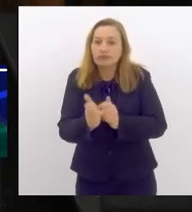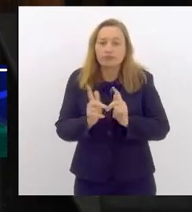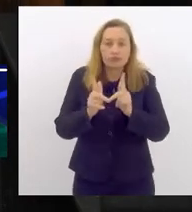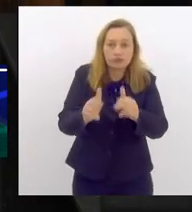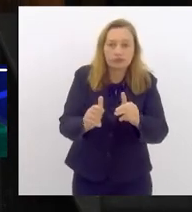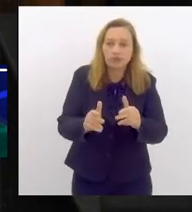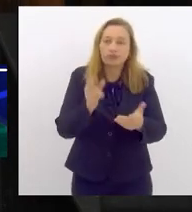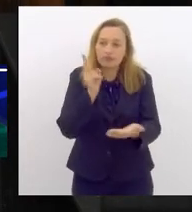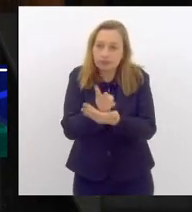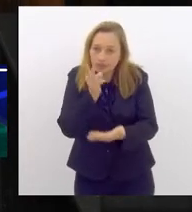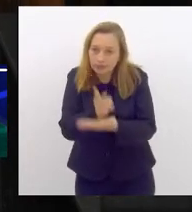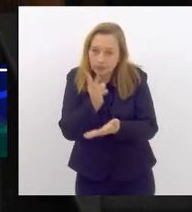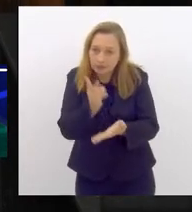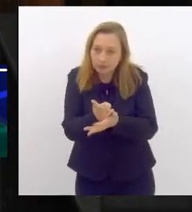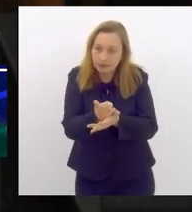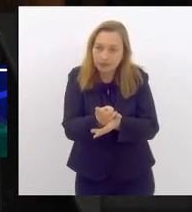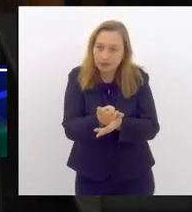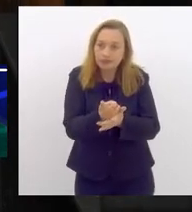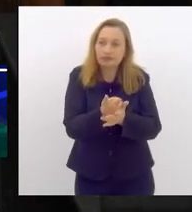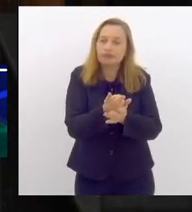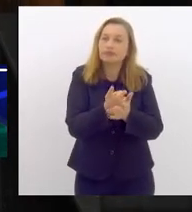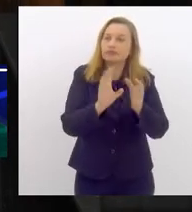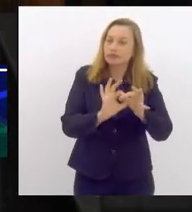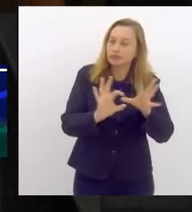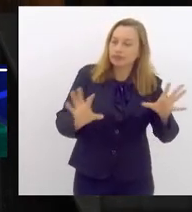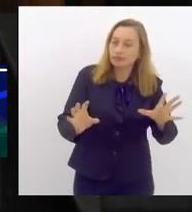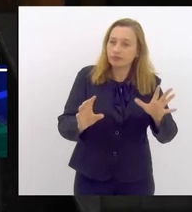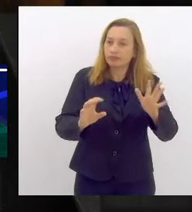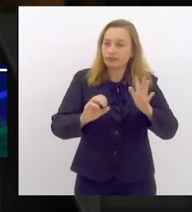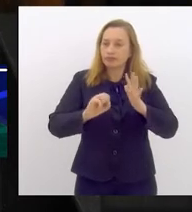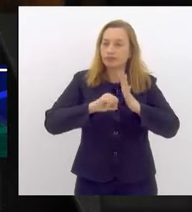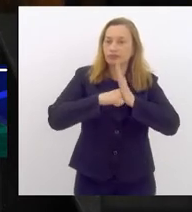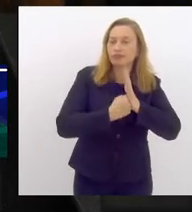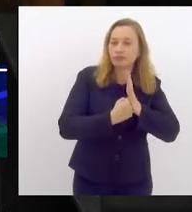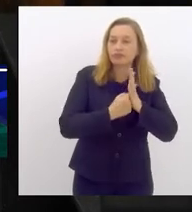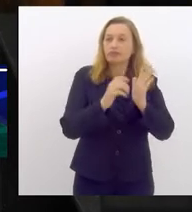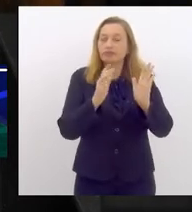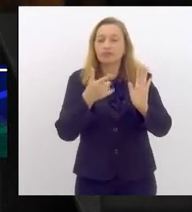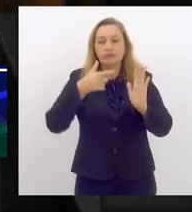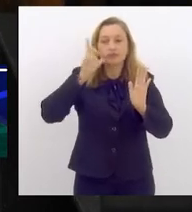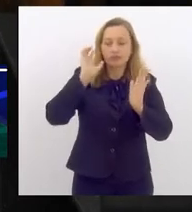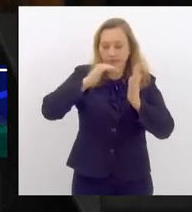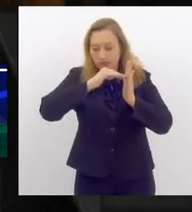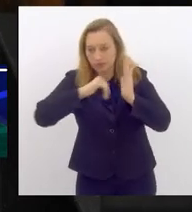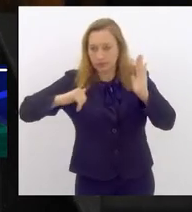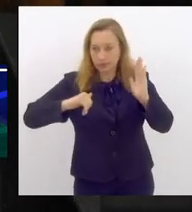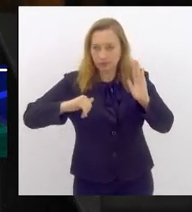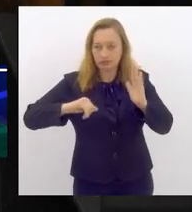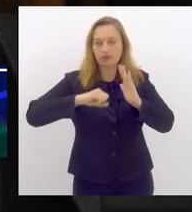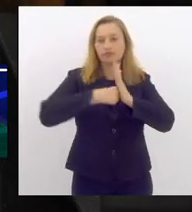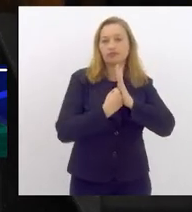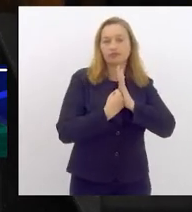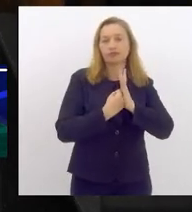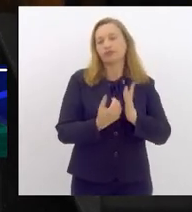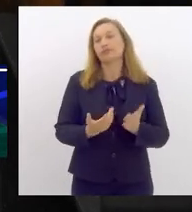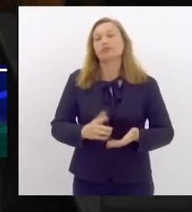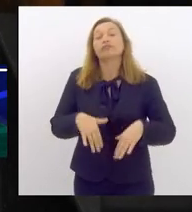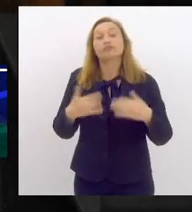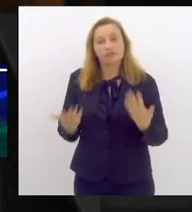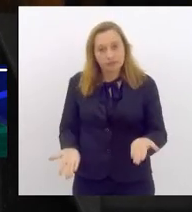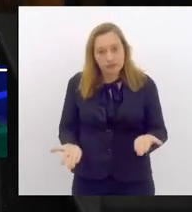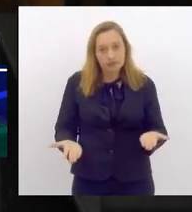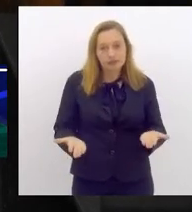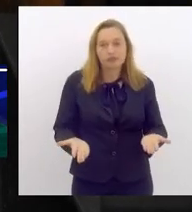autorizativo o vetor e ontem foi derrubado o veto não